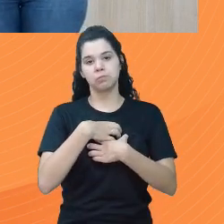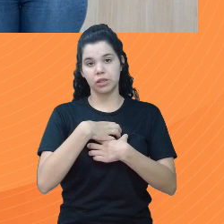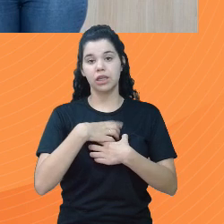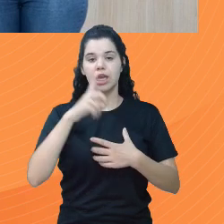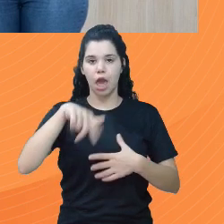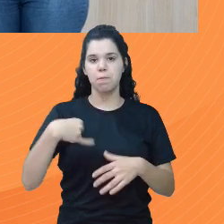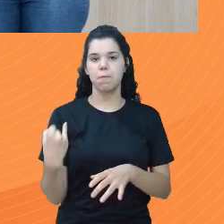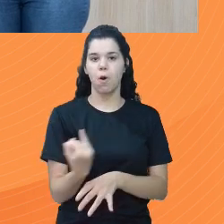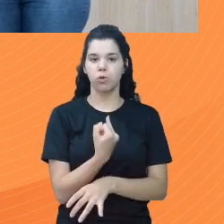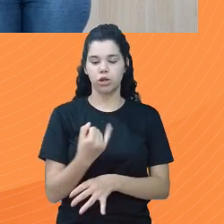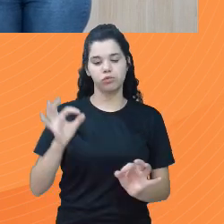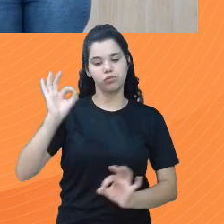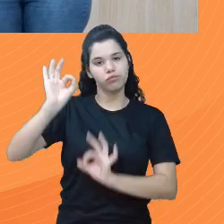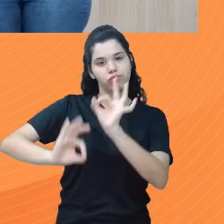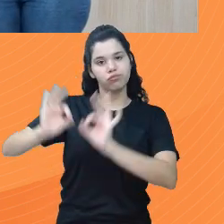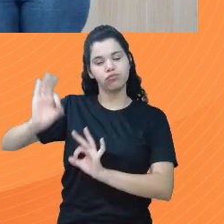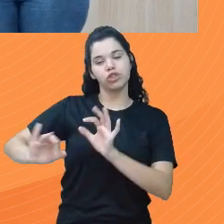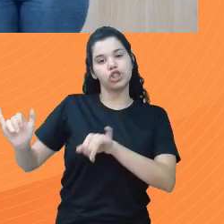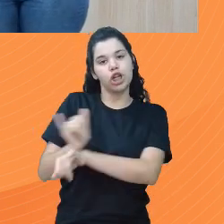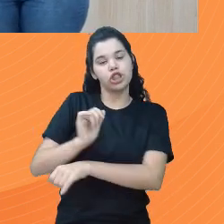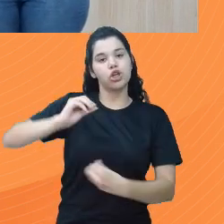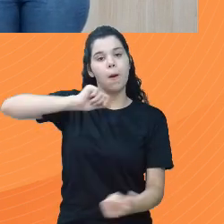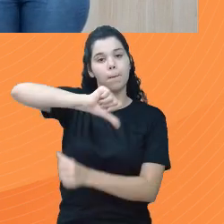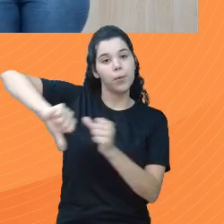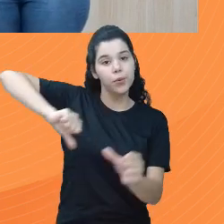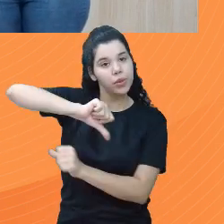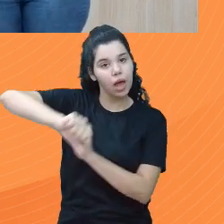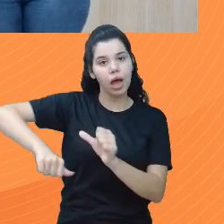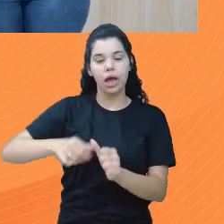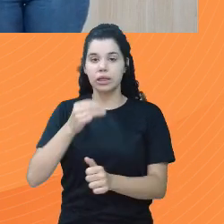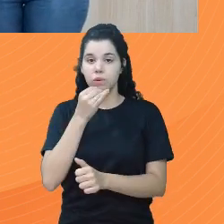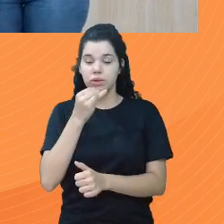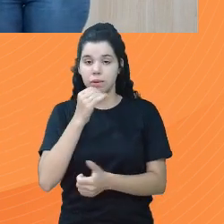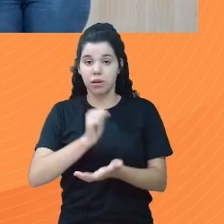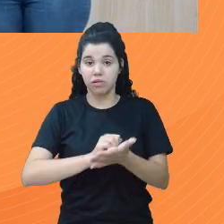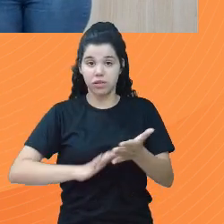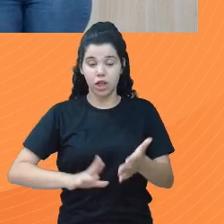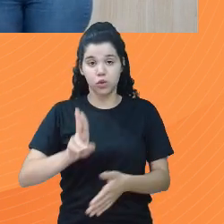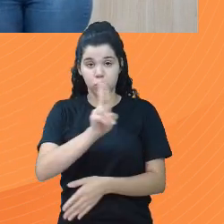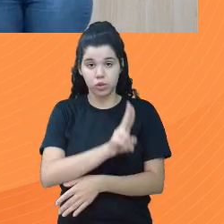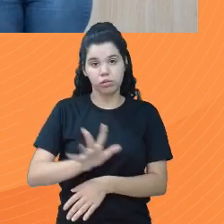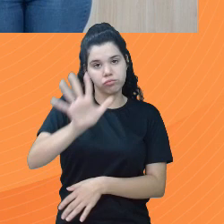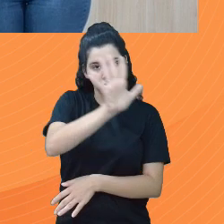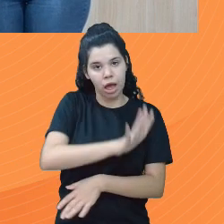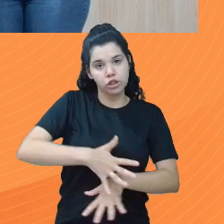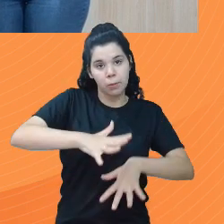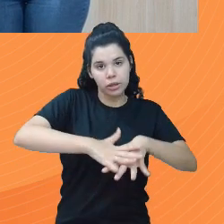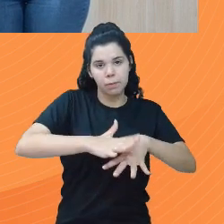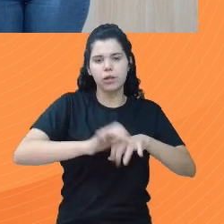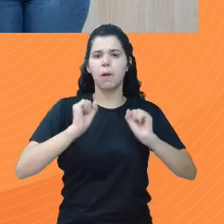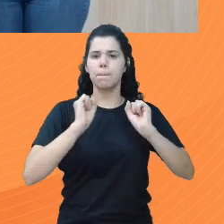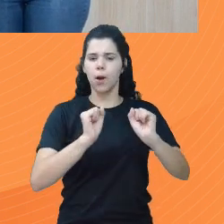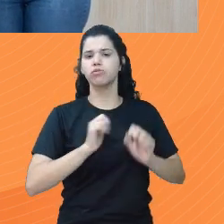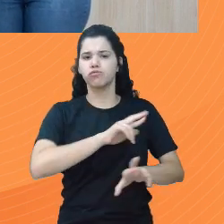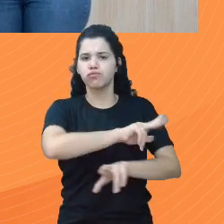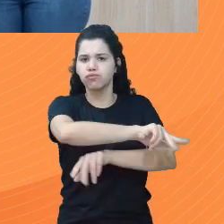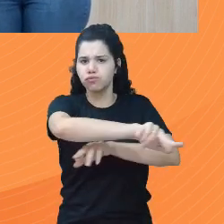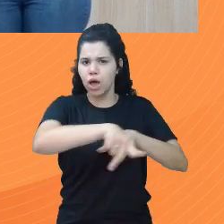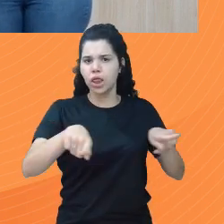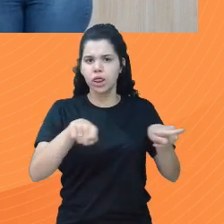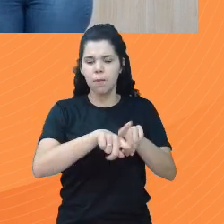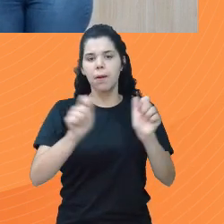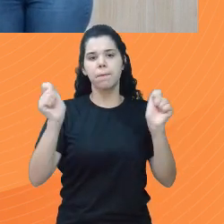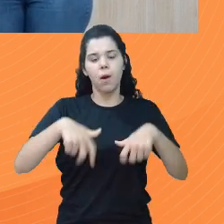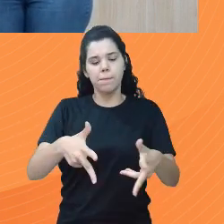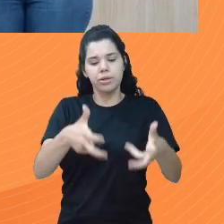o plano de trabalho. Então, uma atividade com figuras geométricas, que a gente pode explorar não só as figuras geométricas, mas a gente pode